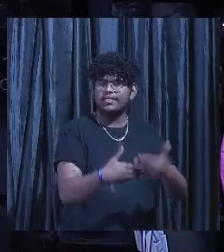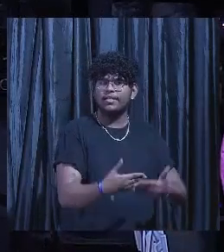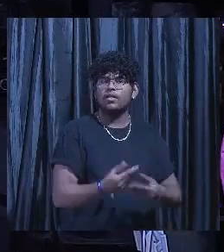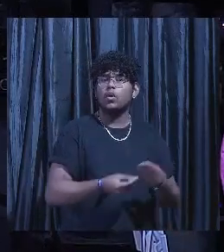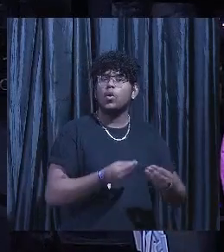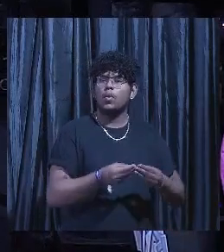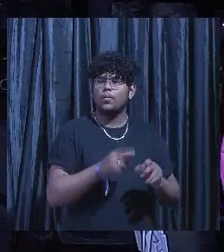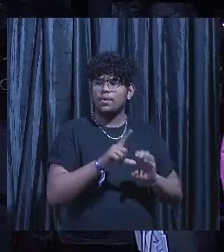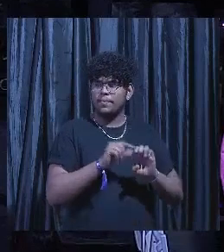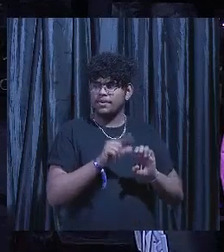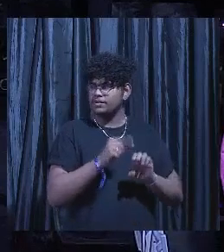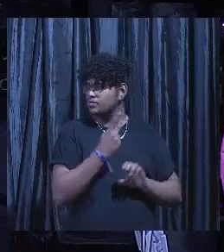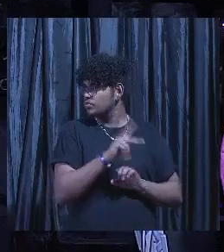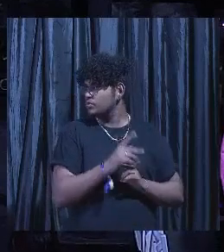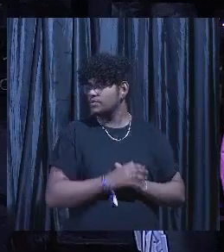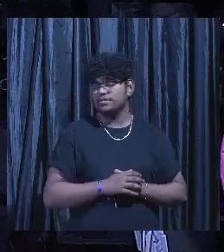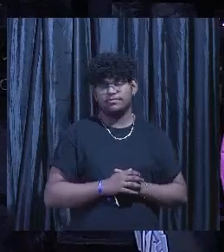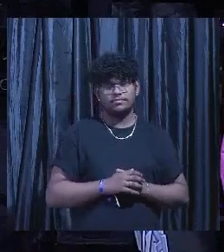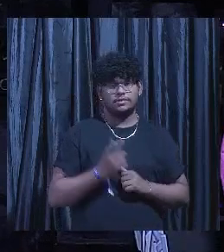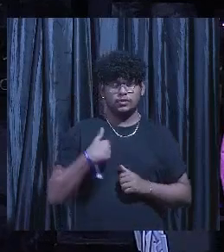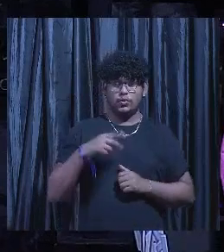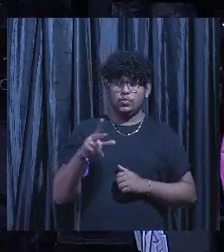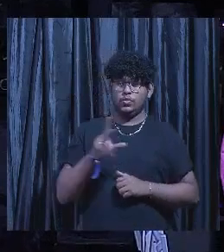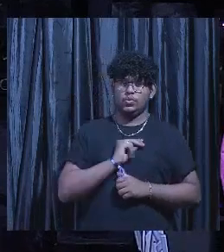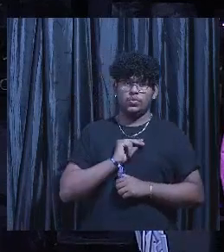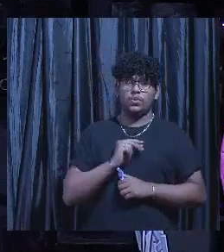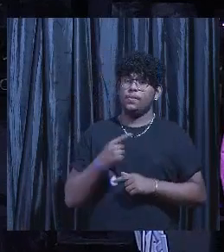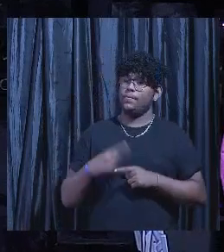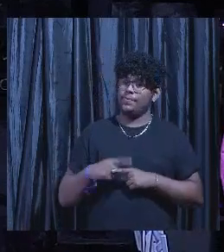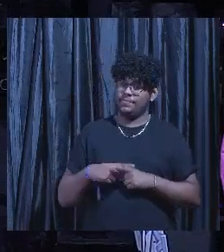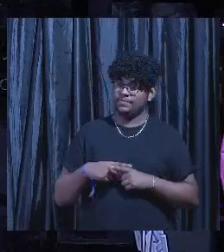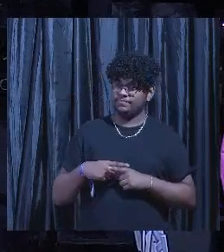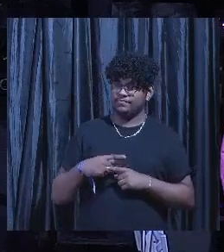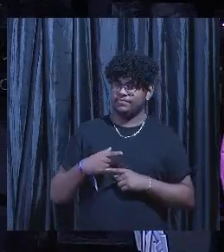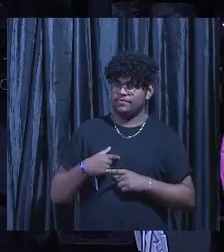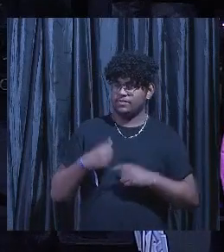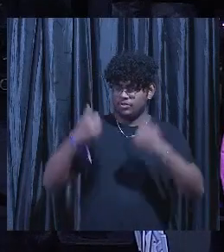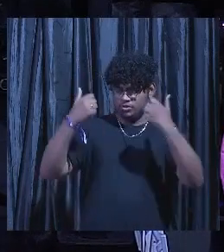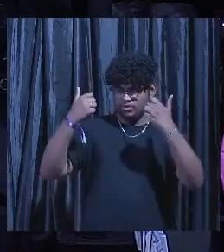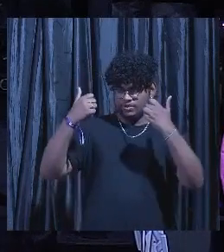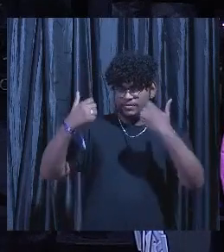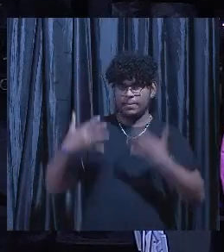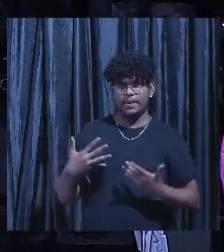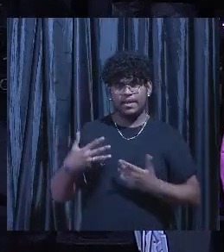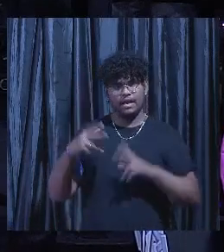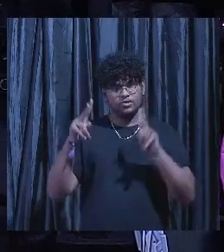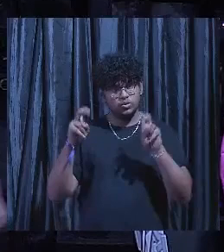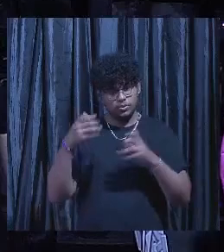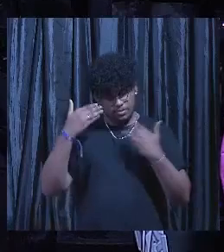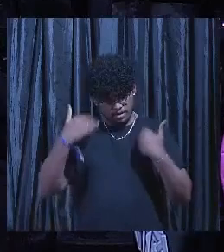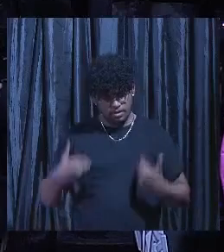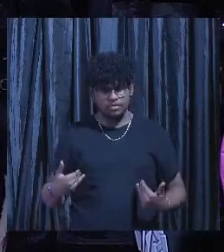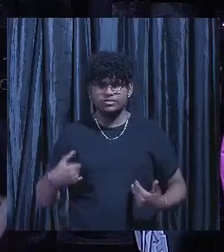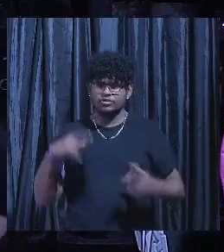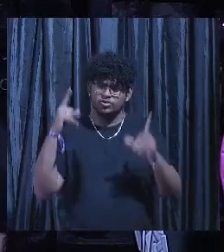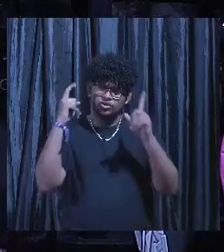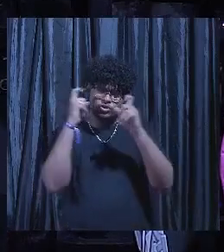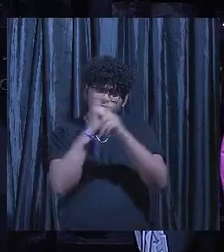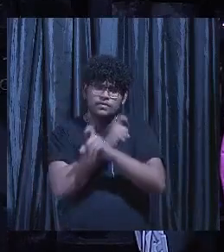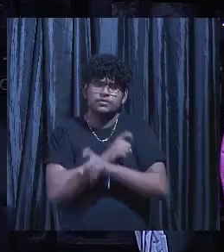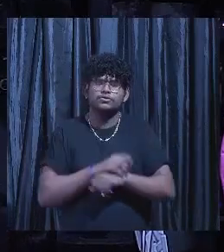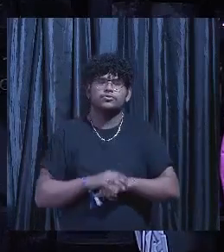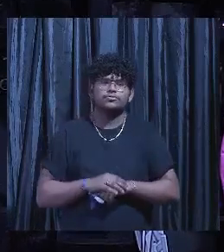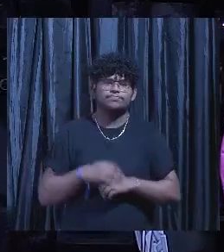si mesmo é super difícil. Mas foi uma coisa que mexeu muito comigo aqui, porque eu fiz